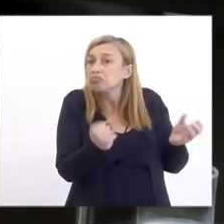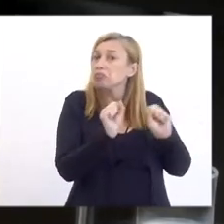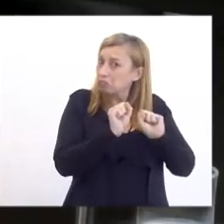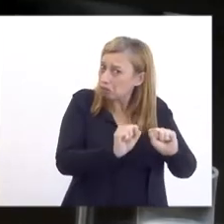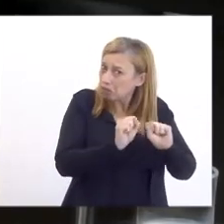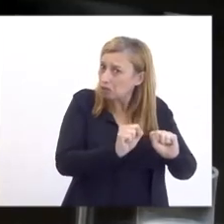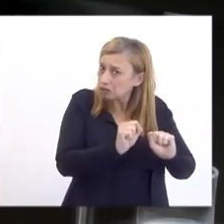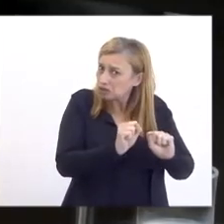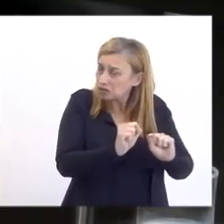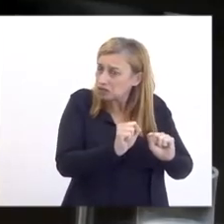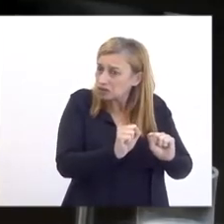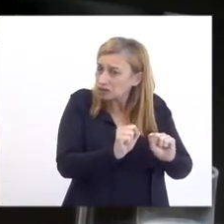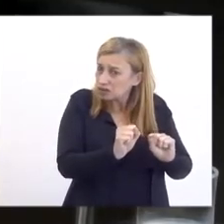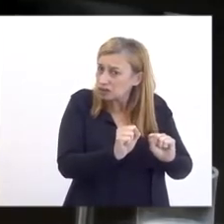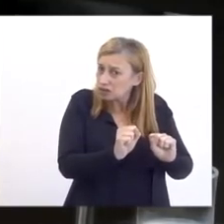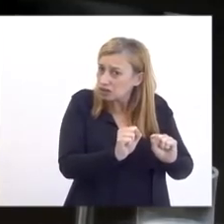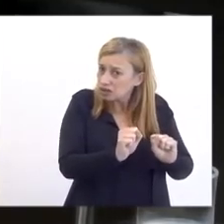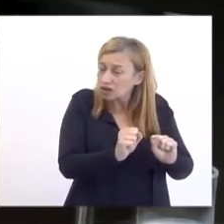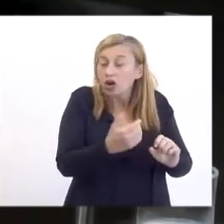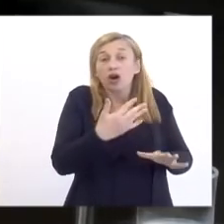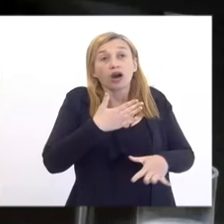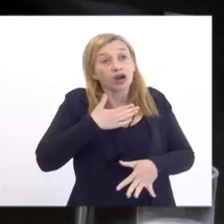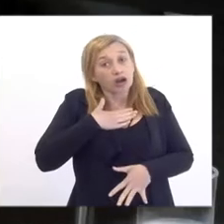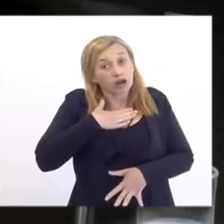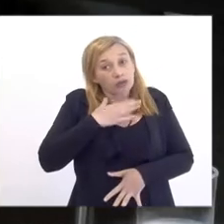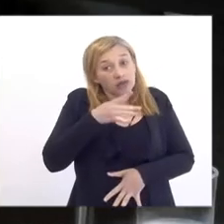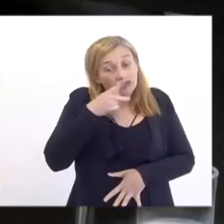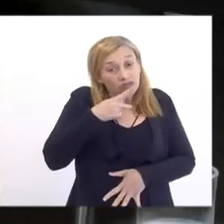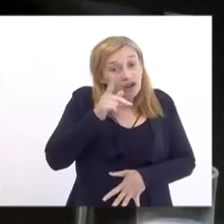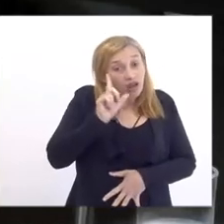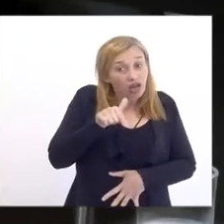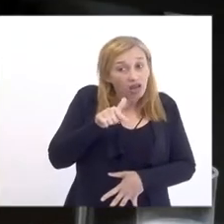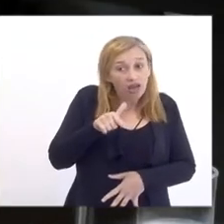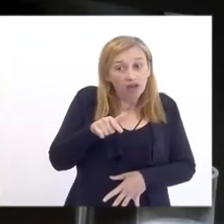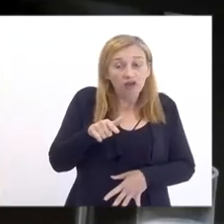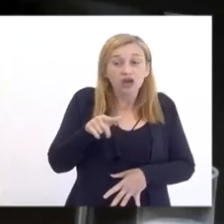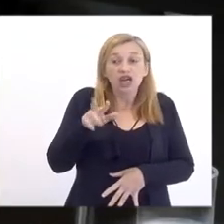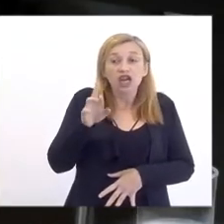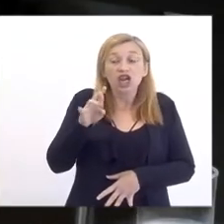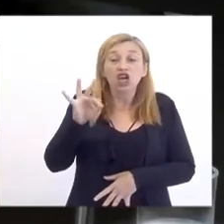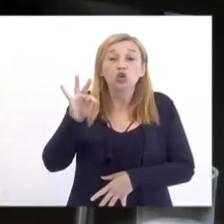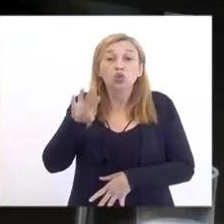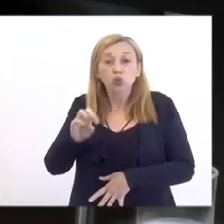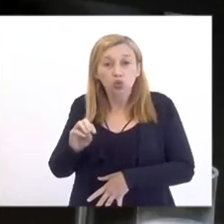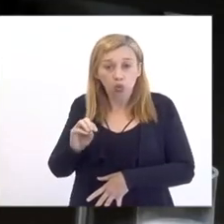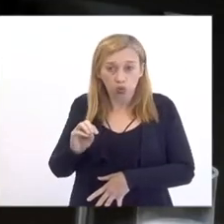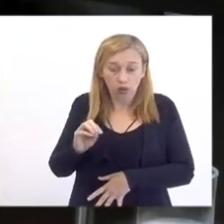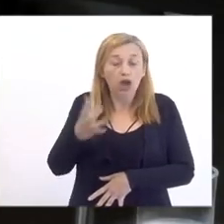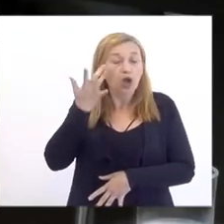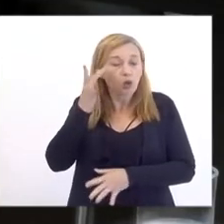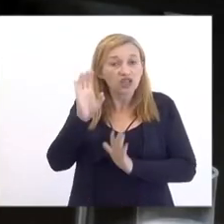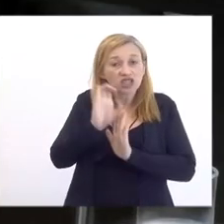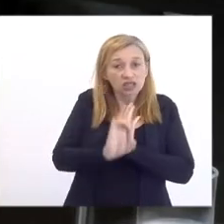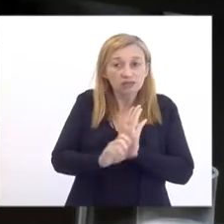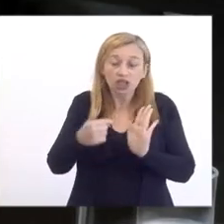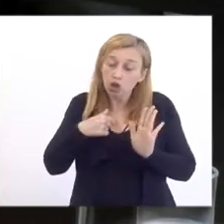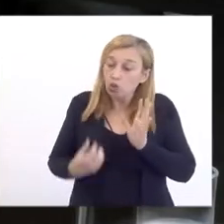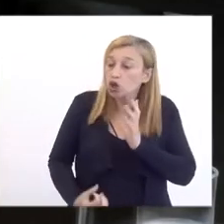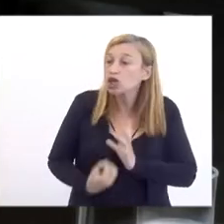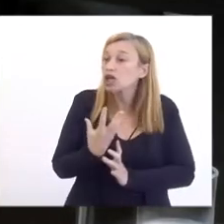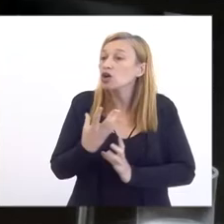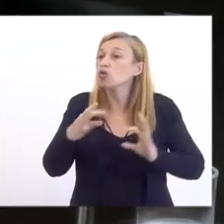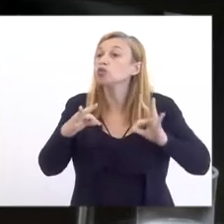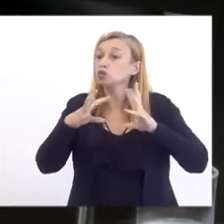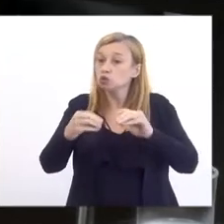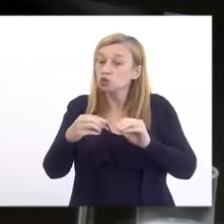Pode, mas a minha questão é com o rito. Eu acho que as emendas que eu fiz, com tudo que eu